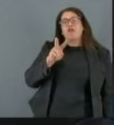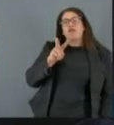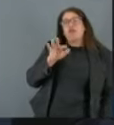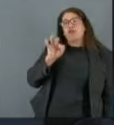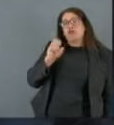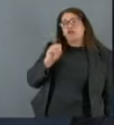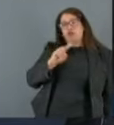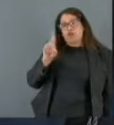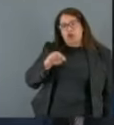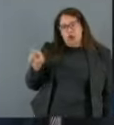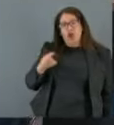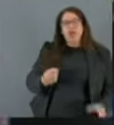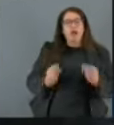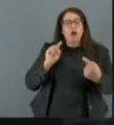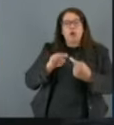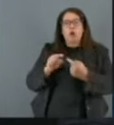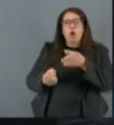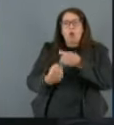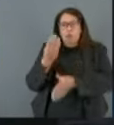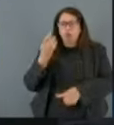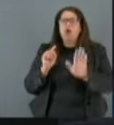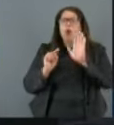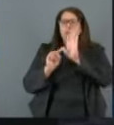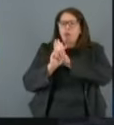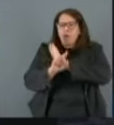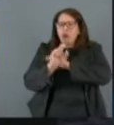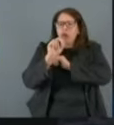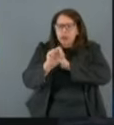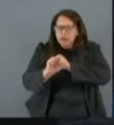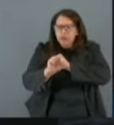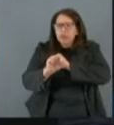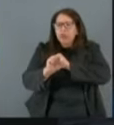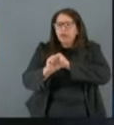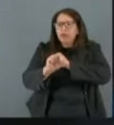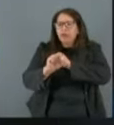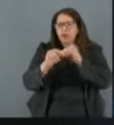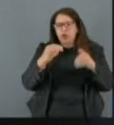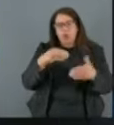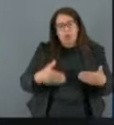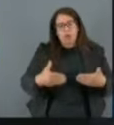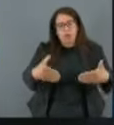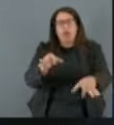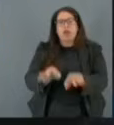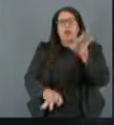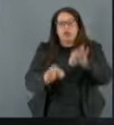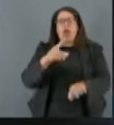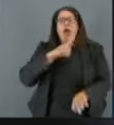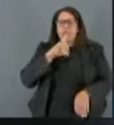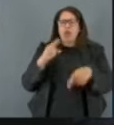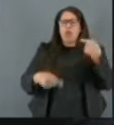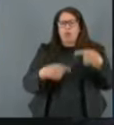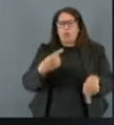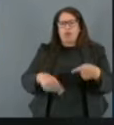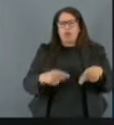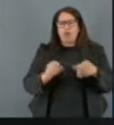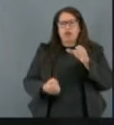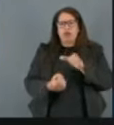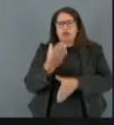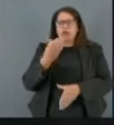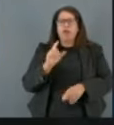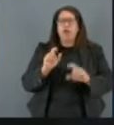objetivo. Indago aí a Vossa Excelência se o Ministério da Justiça atual tem uma política de